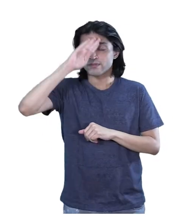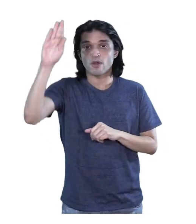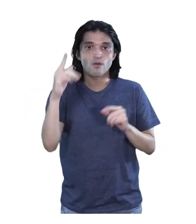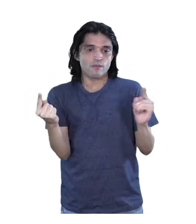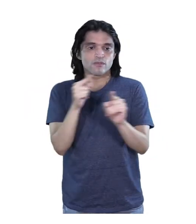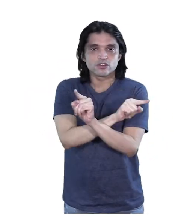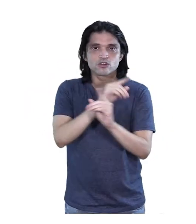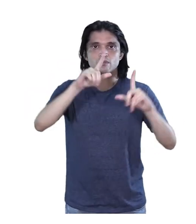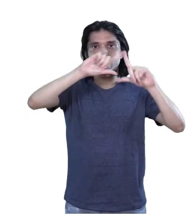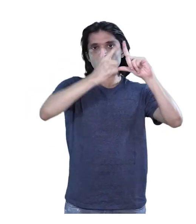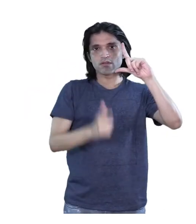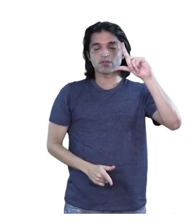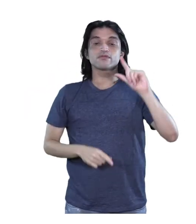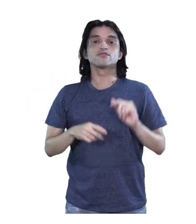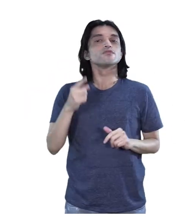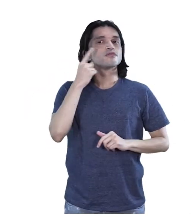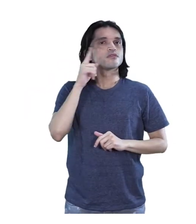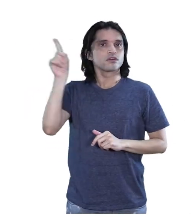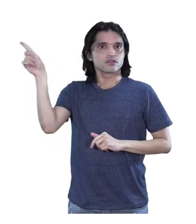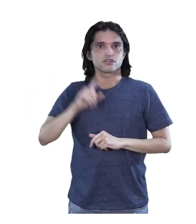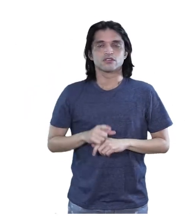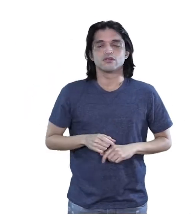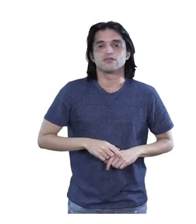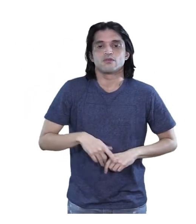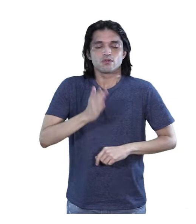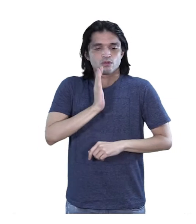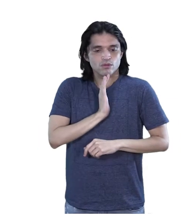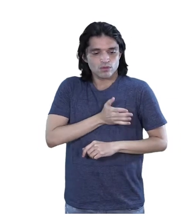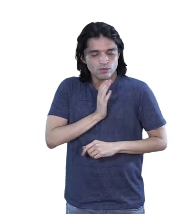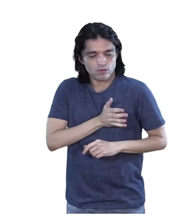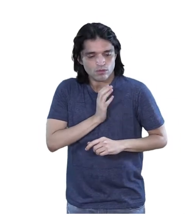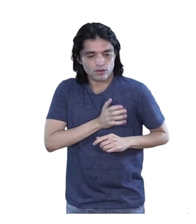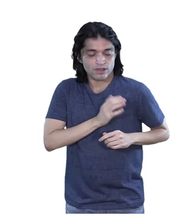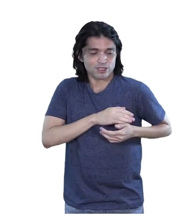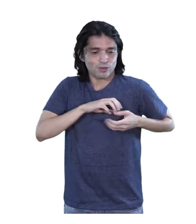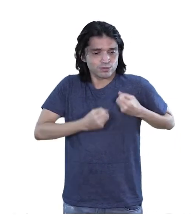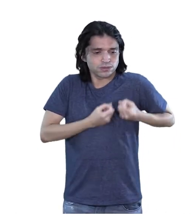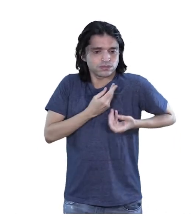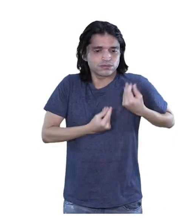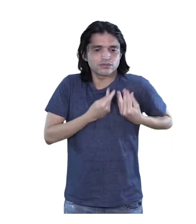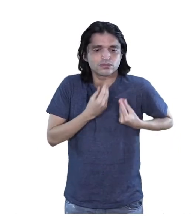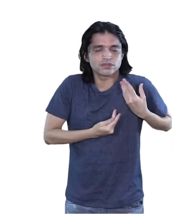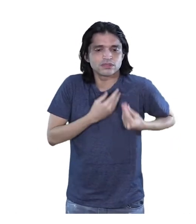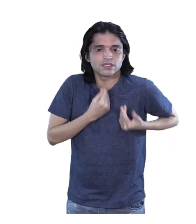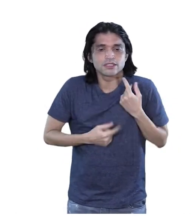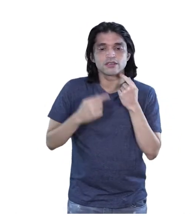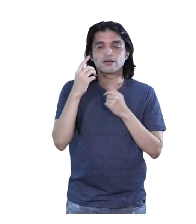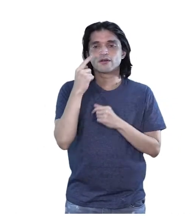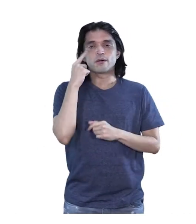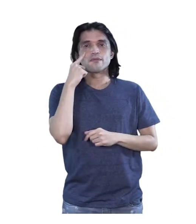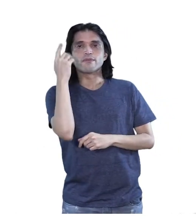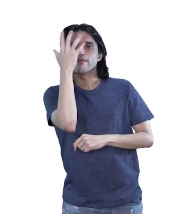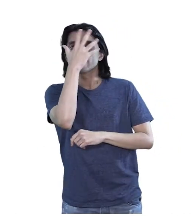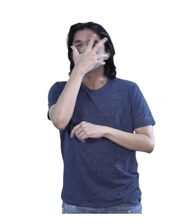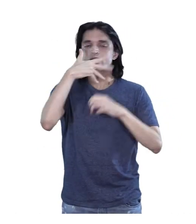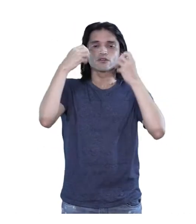essa estrofe. Ardor em firme coração nascido, pranto por belos olhos derramado,